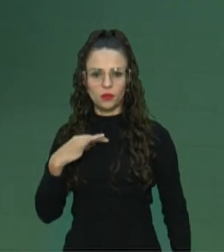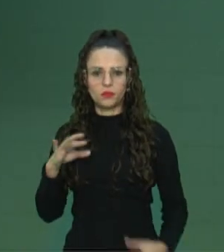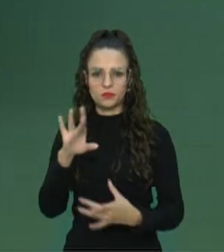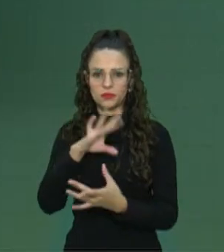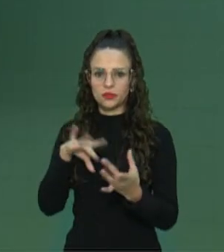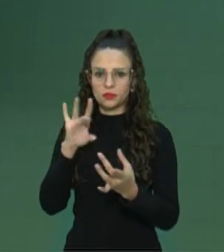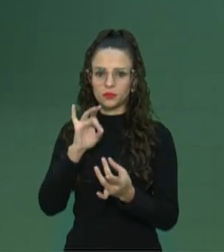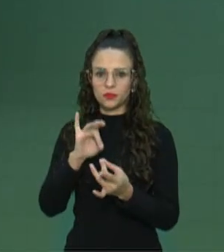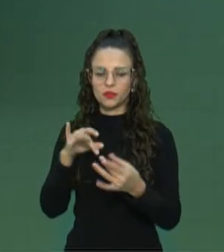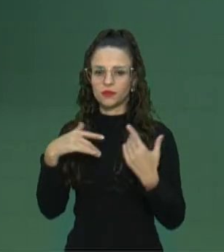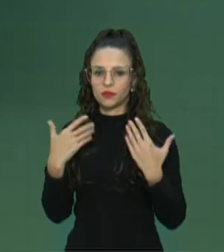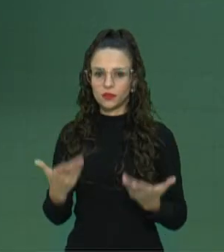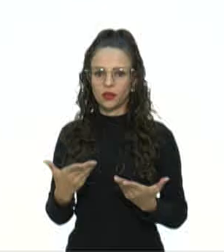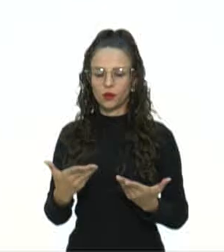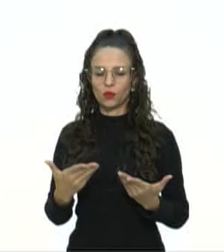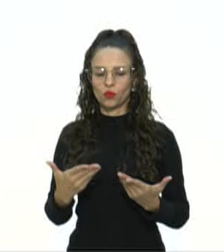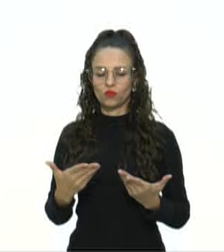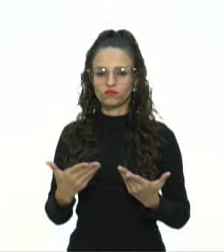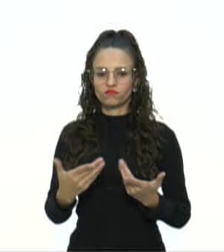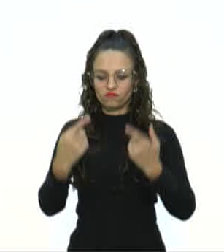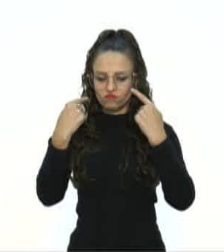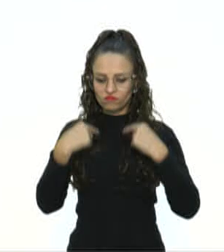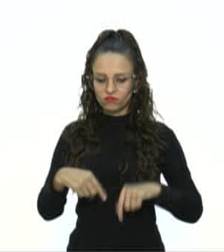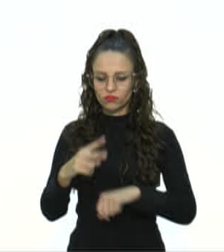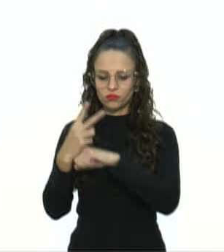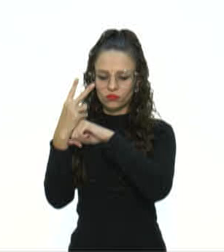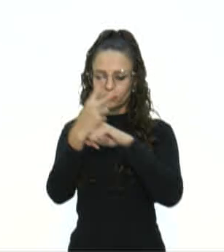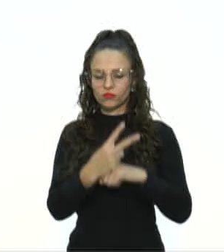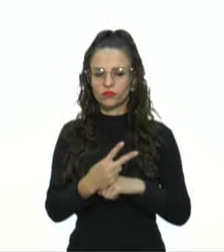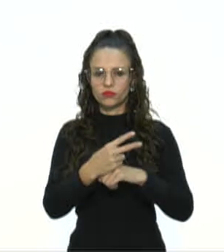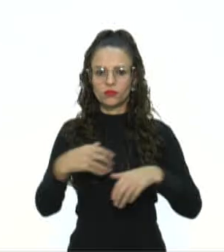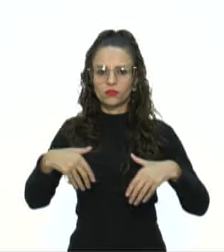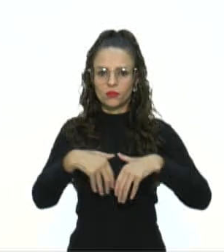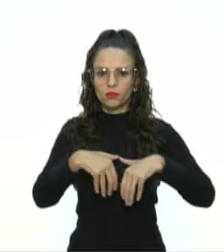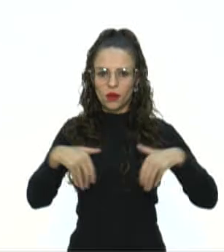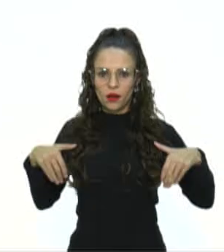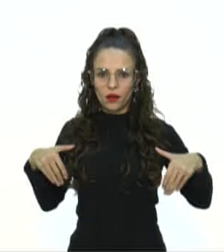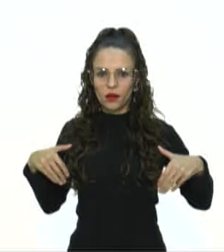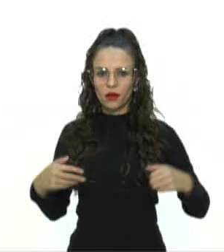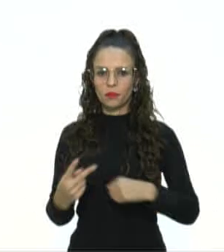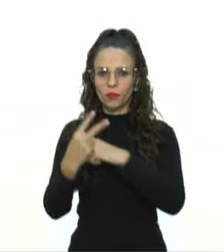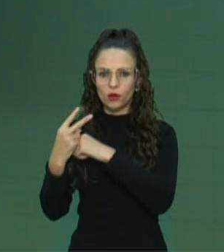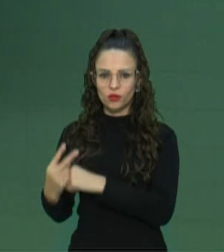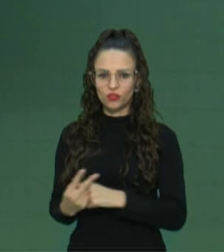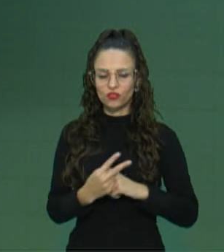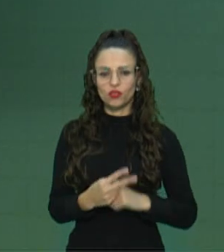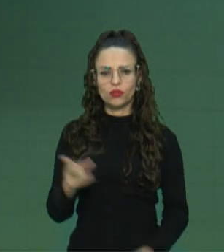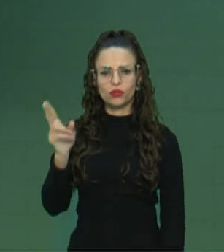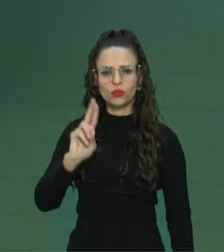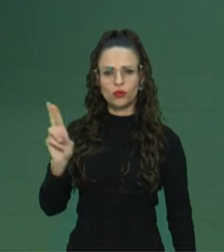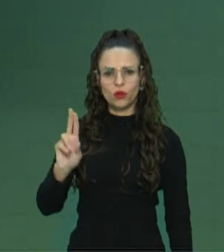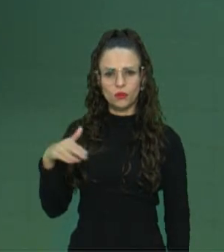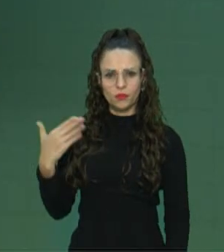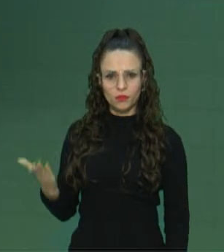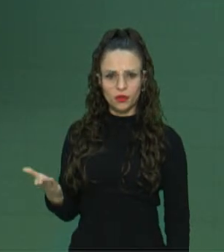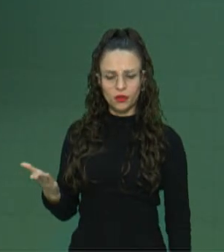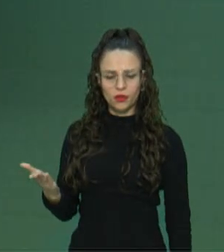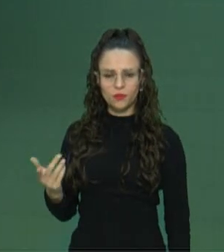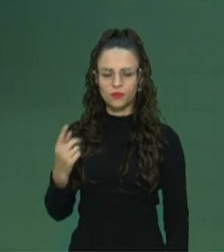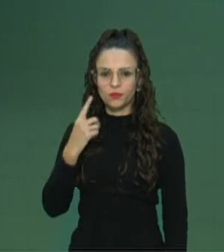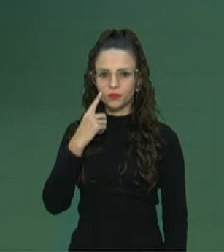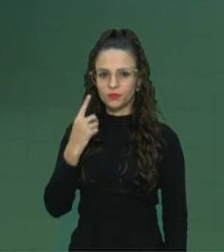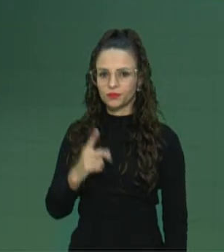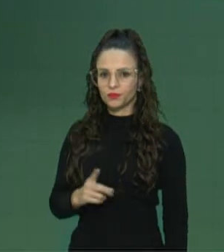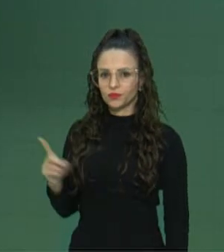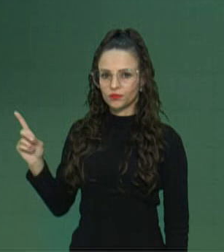específicas, né? Então, na armadura, qual o equipamento que vai proteger o tórax? Então, a letra A, que eu falei para vocês que era cote, né? Mas a